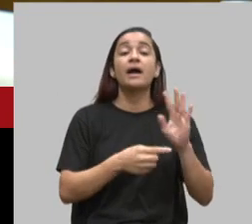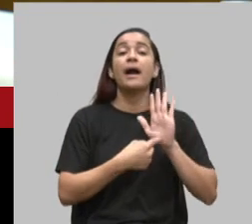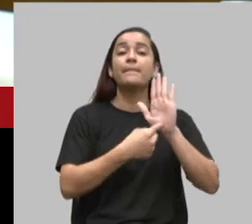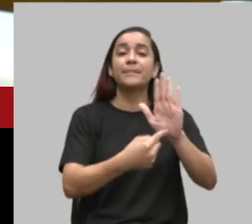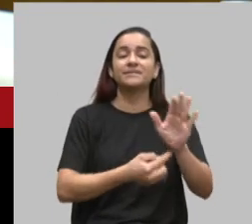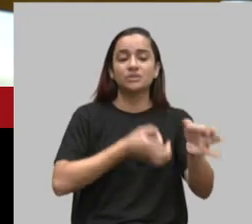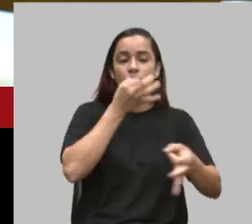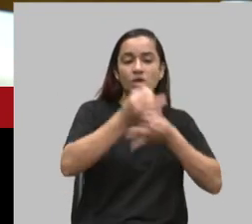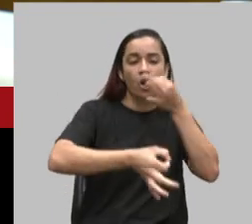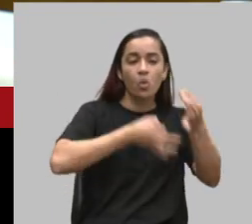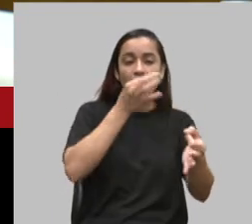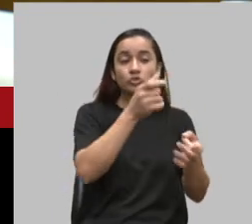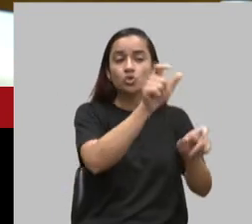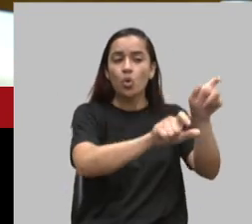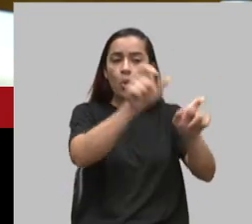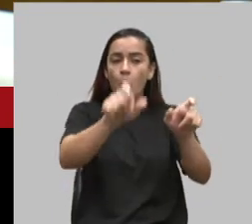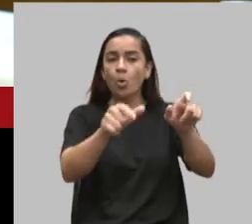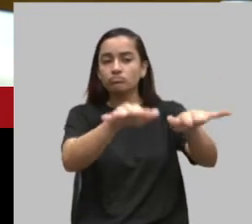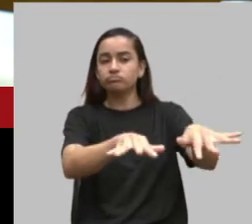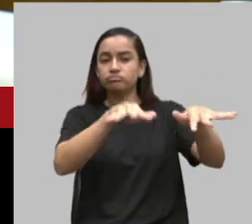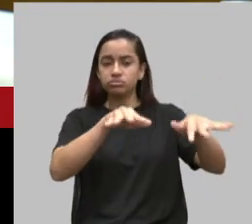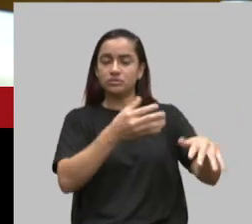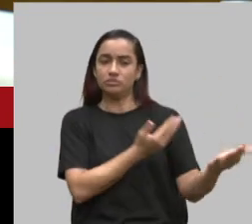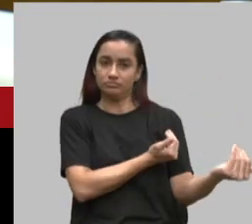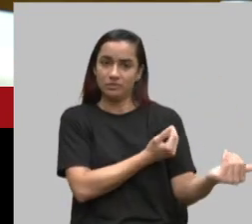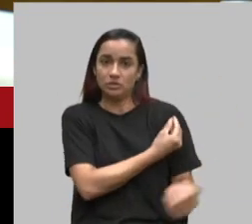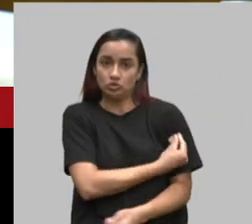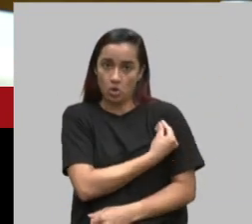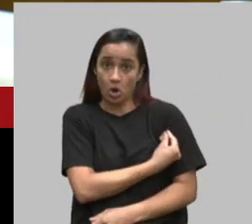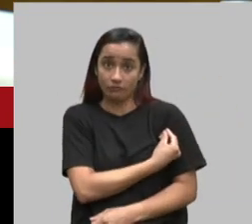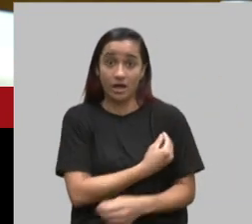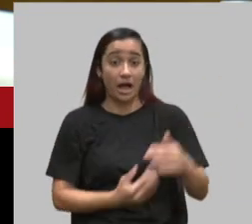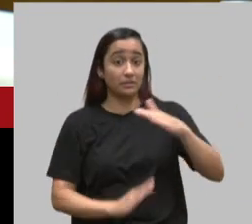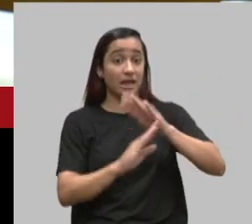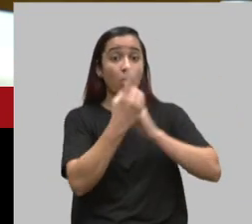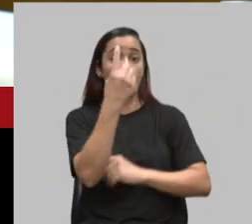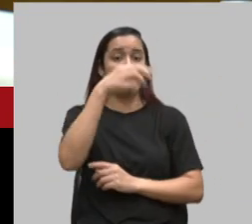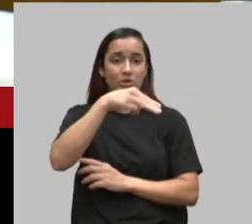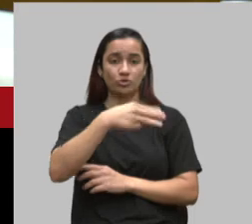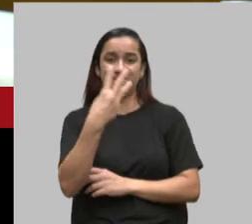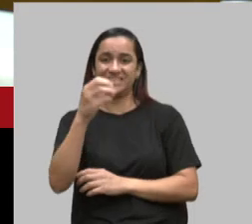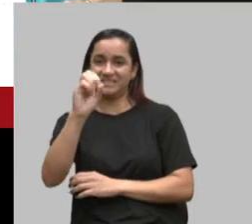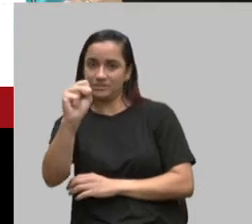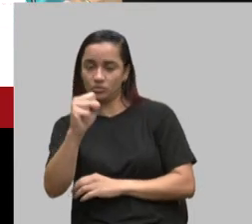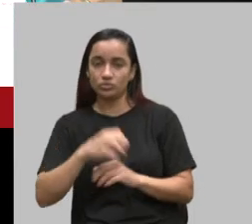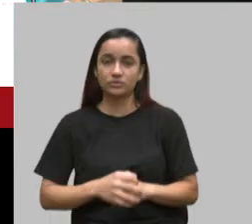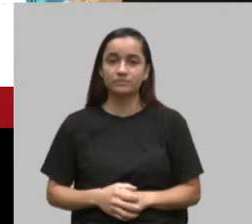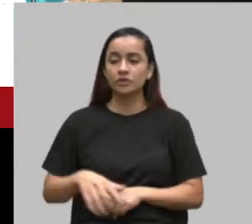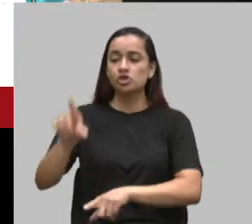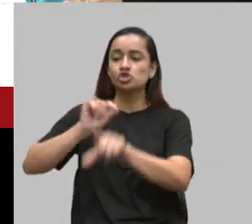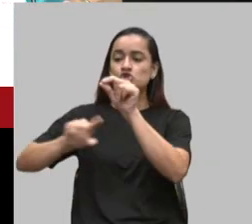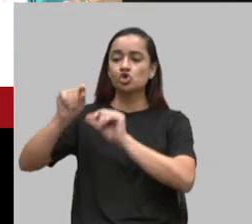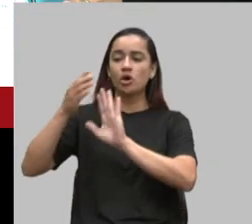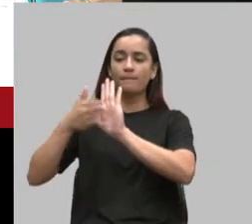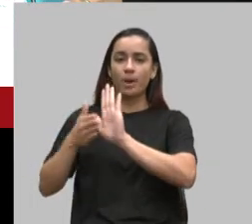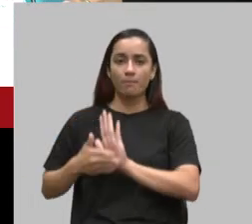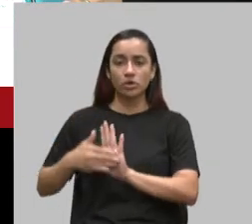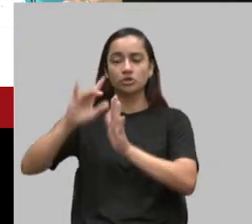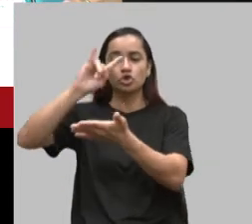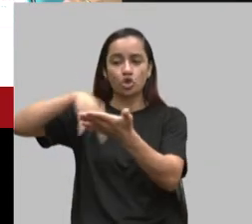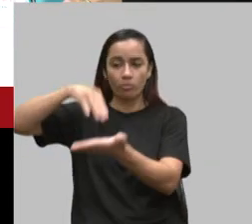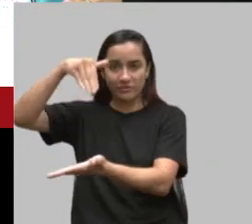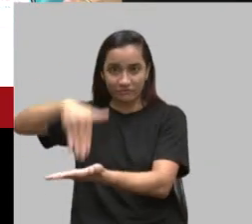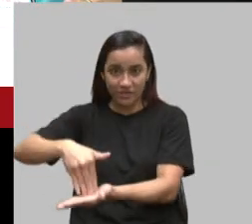pelos demais membros da plenária em até 1 minuto e 30 segundos escolha das propostas que comporão o documento final e